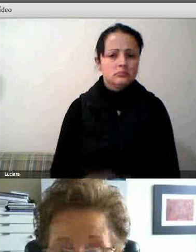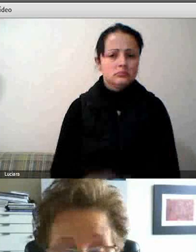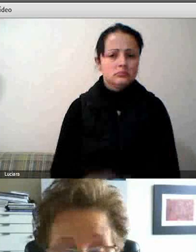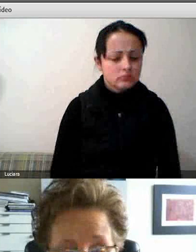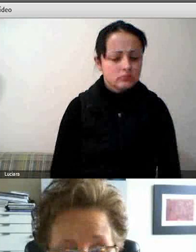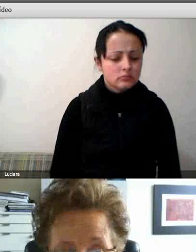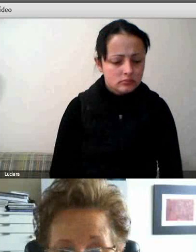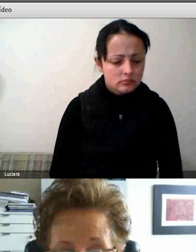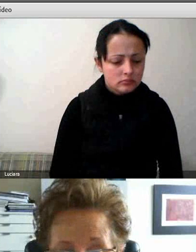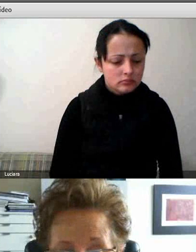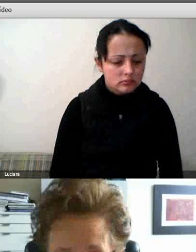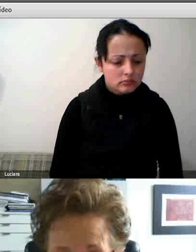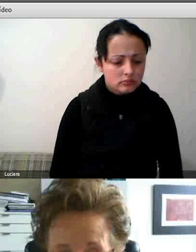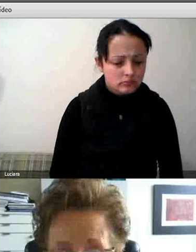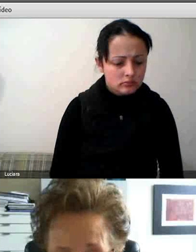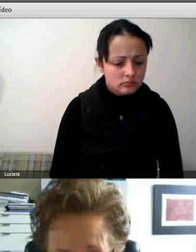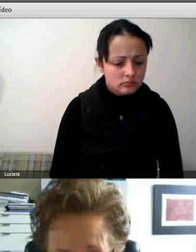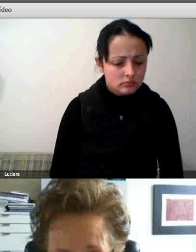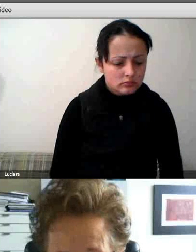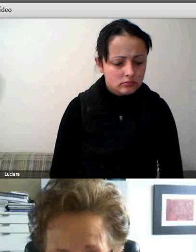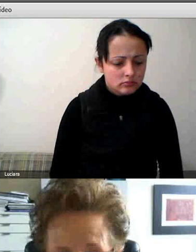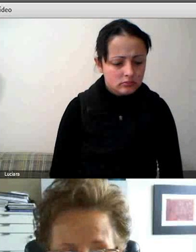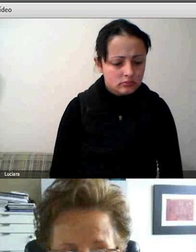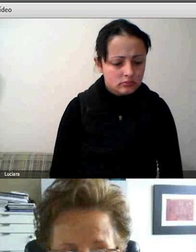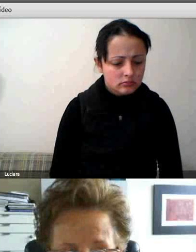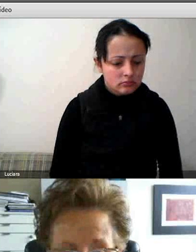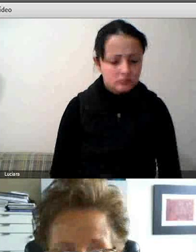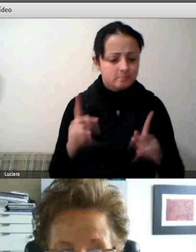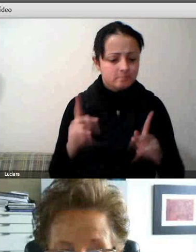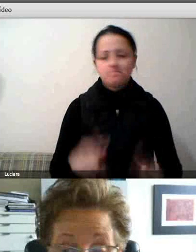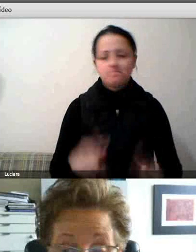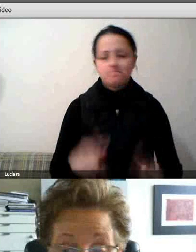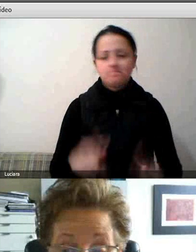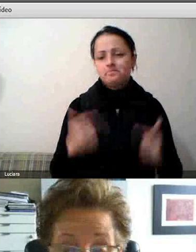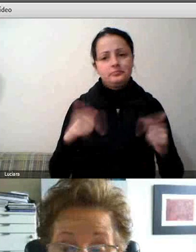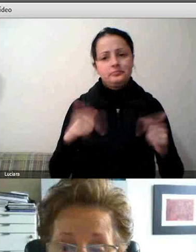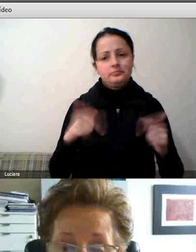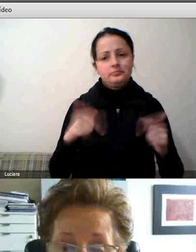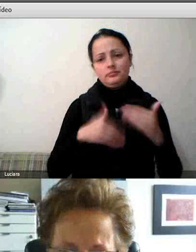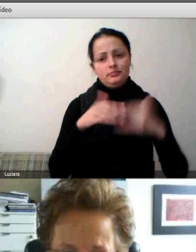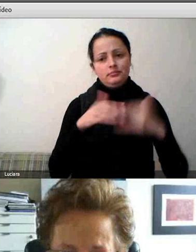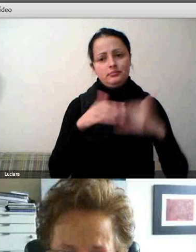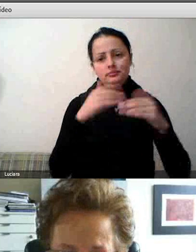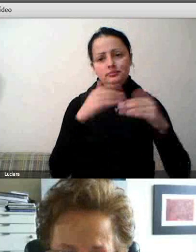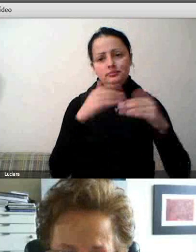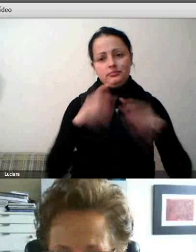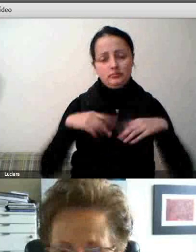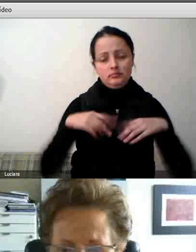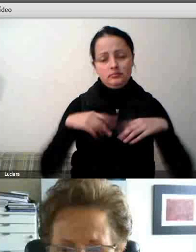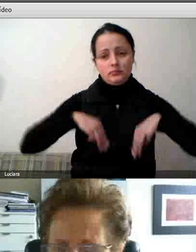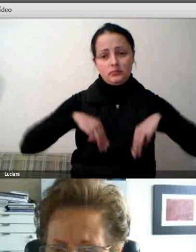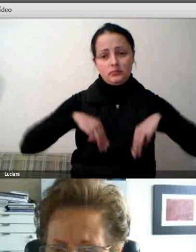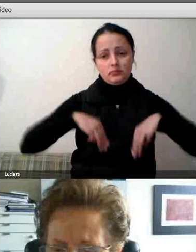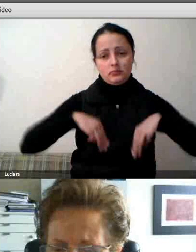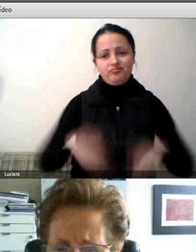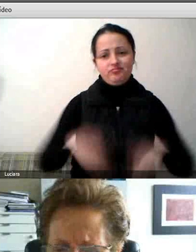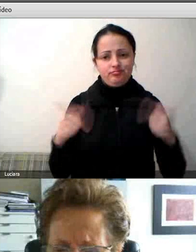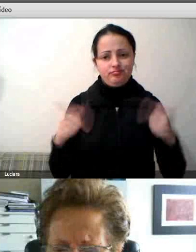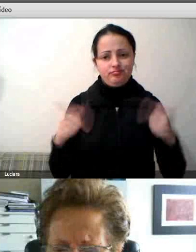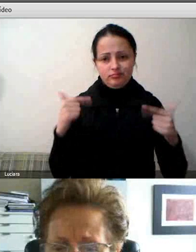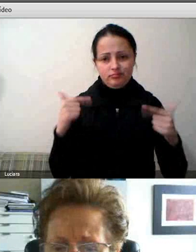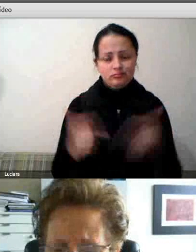que é o desenvolvimento social da sociedade, dos seres humanos. É o desenvolvimento moral, e vocês vejam como a gente está vivendo uma